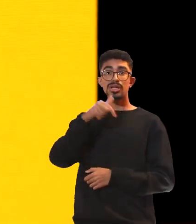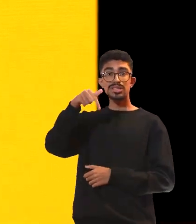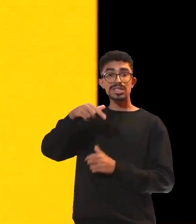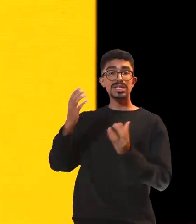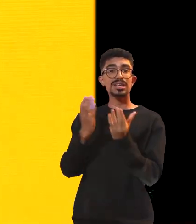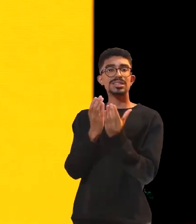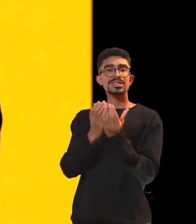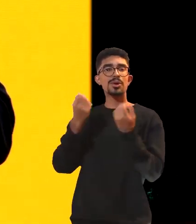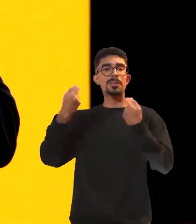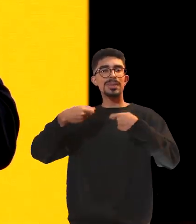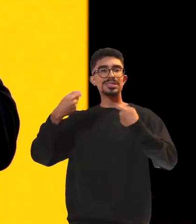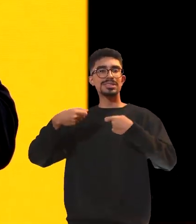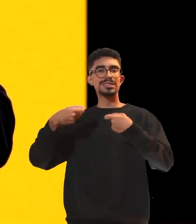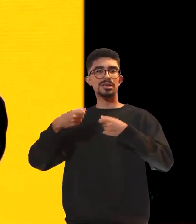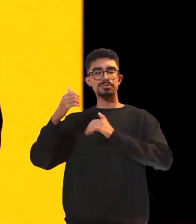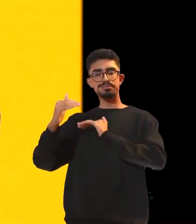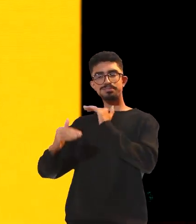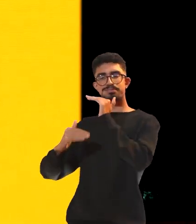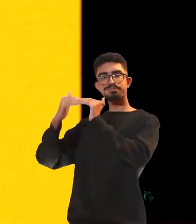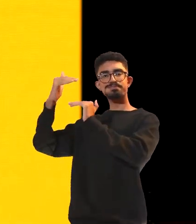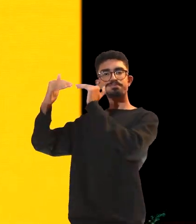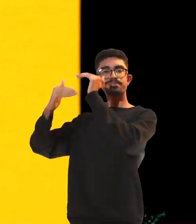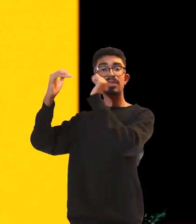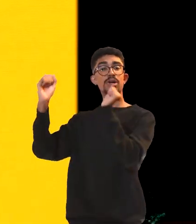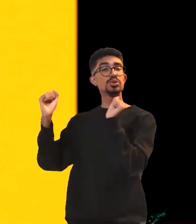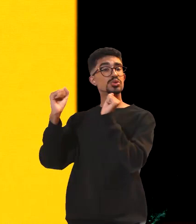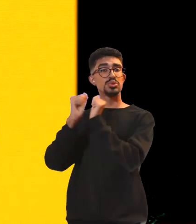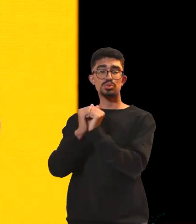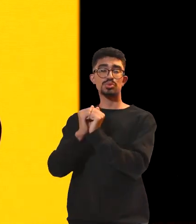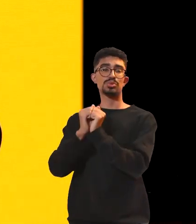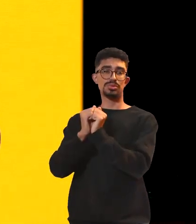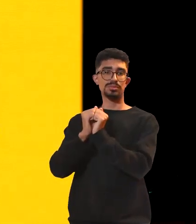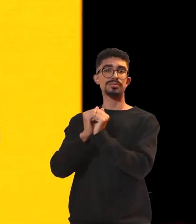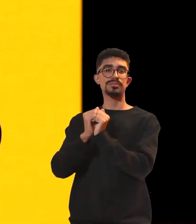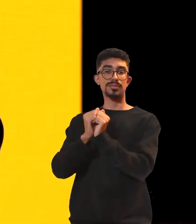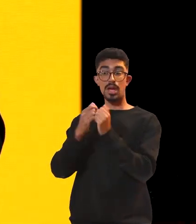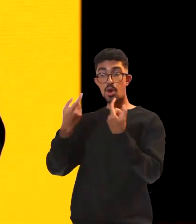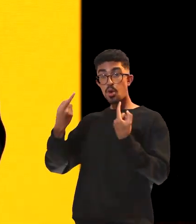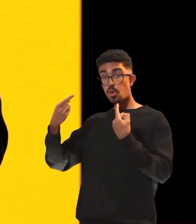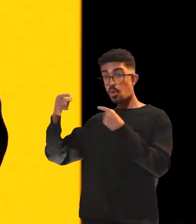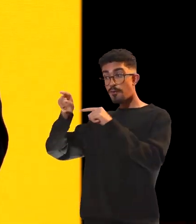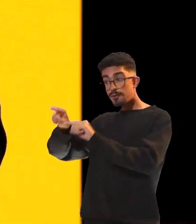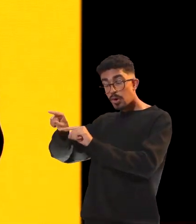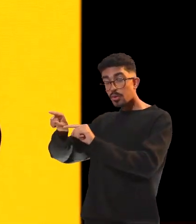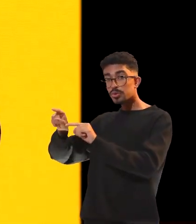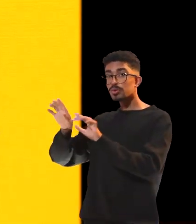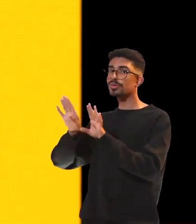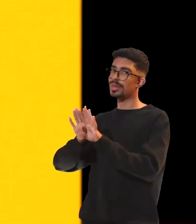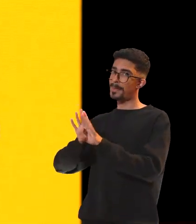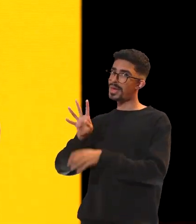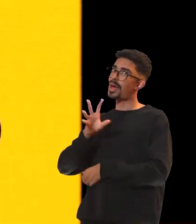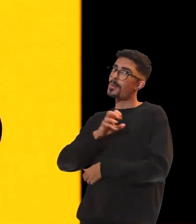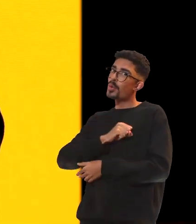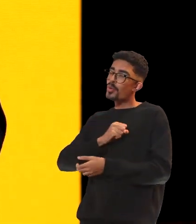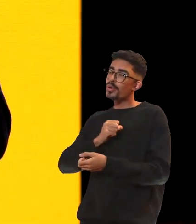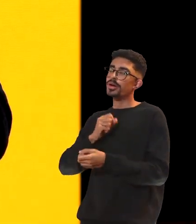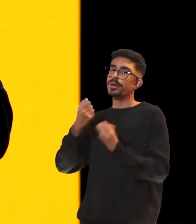E como é bom quando alguém vem em amor nos confrontar. Claro que precisa de amor. Quando você for confrontar alguém, lembra